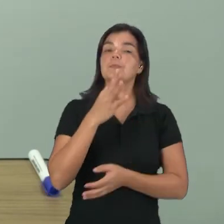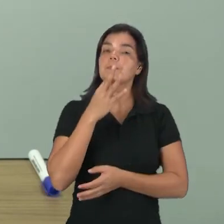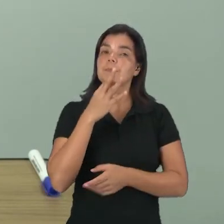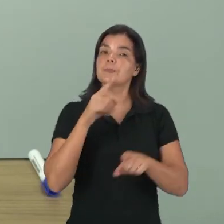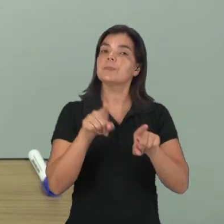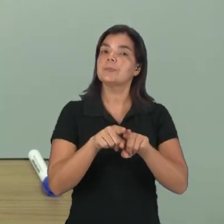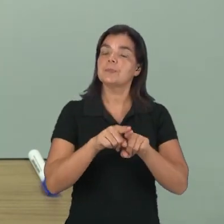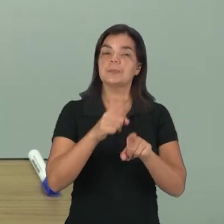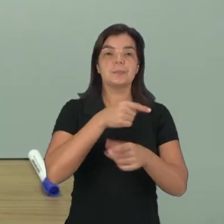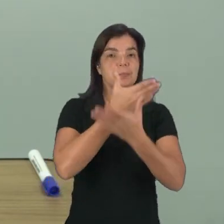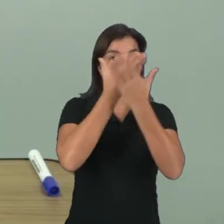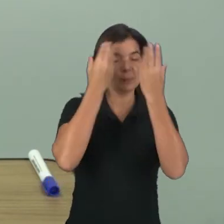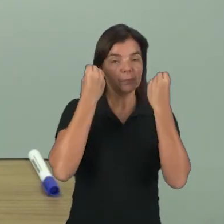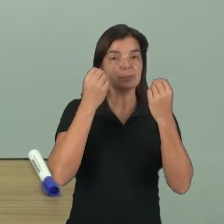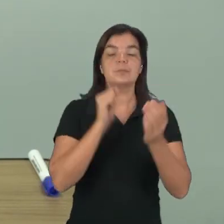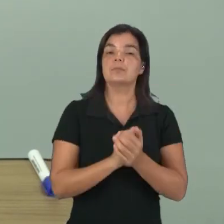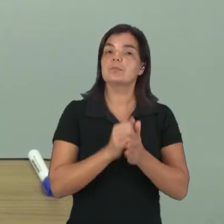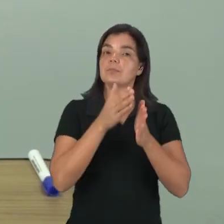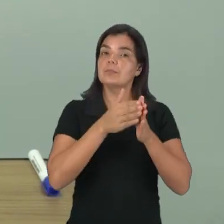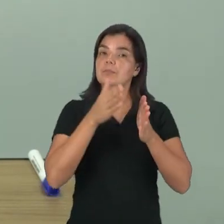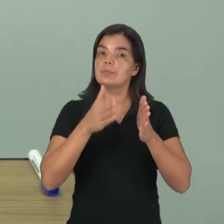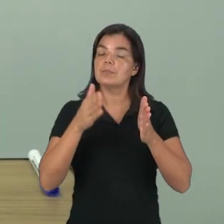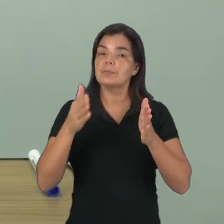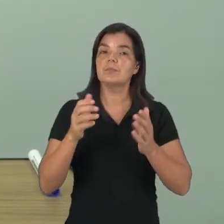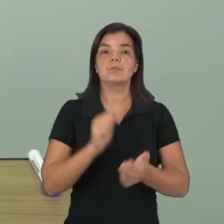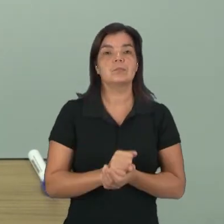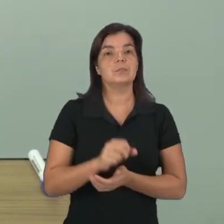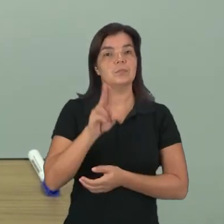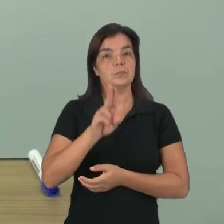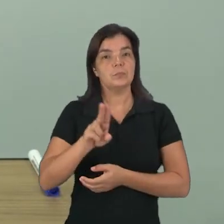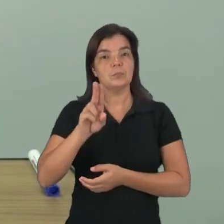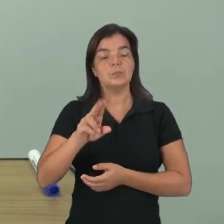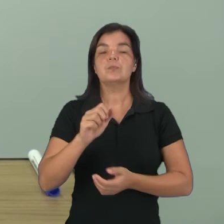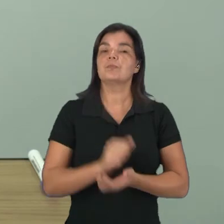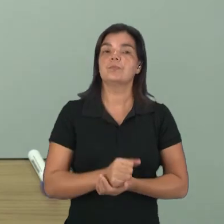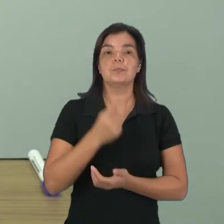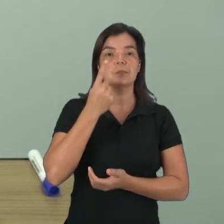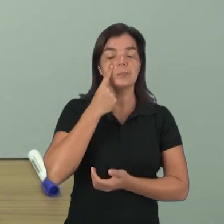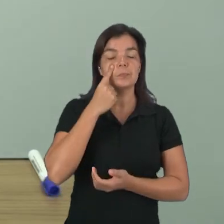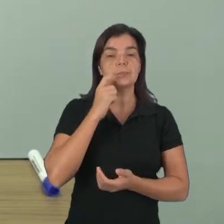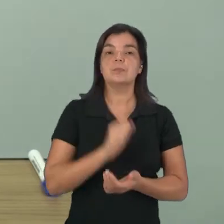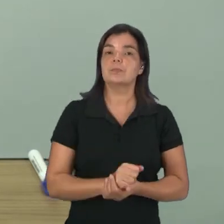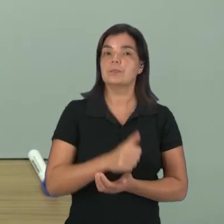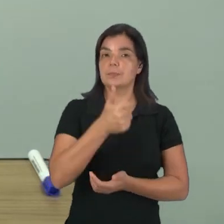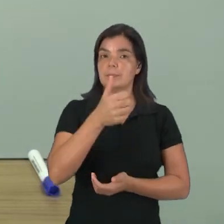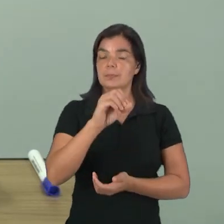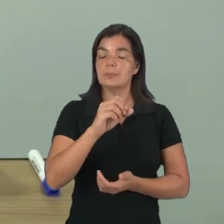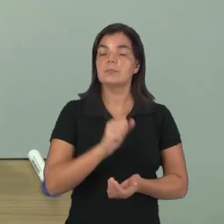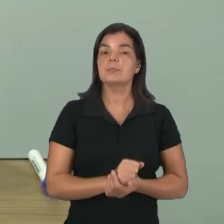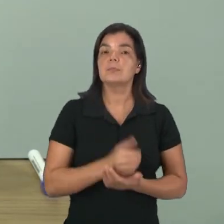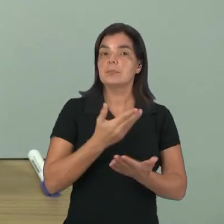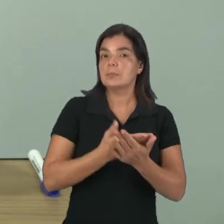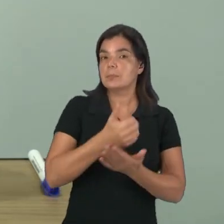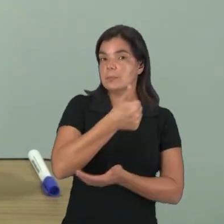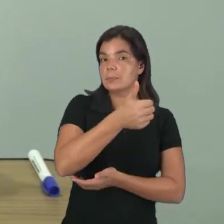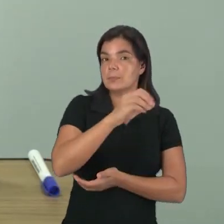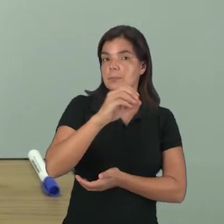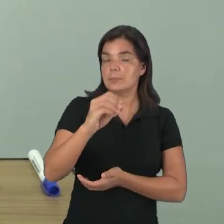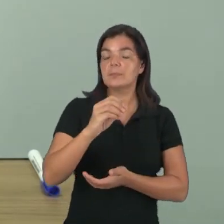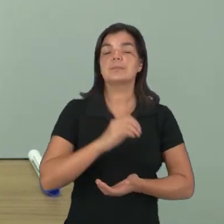conhecimentos. Então não se esqueçam, nós temos a ordem, revisando aqui, das unidades, vimos hoje a ordem das dezenas e a ordem